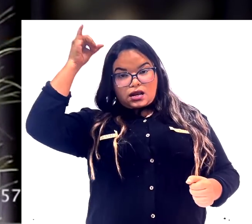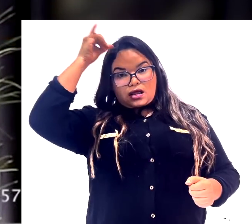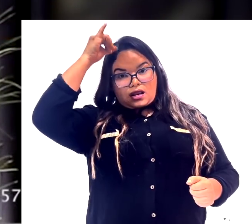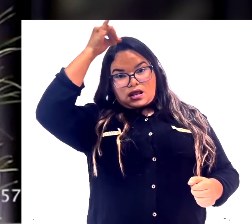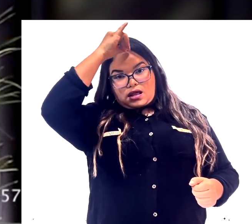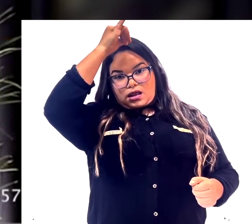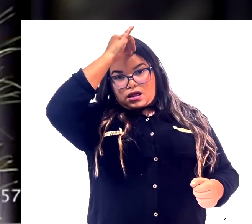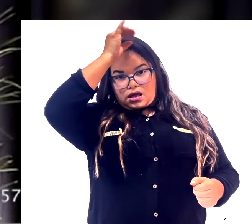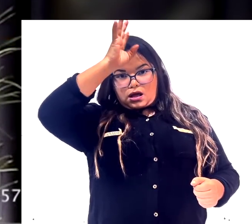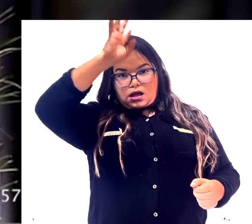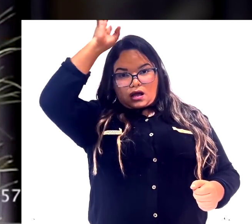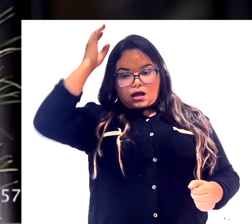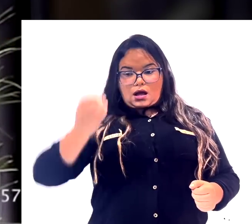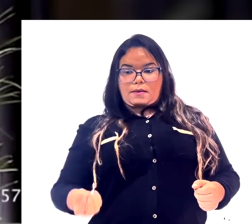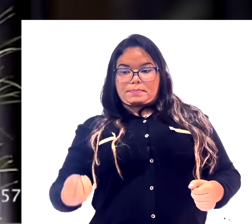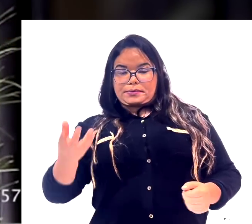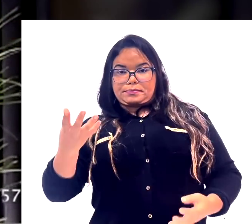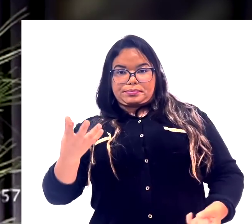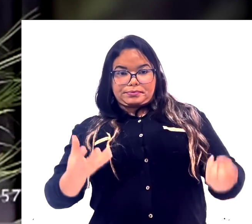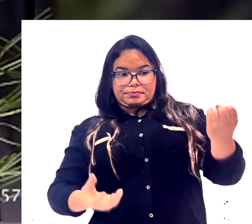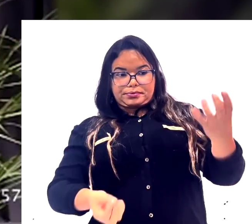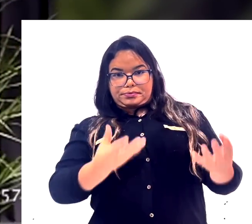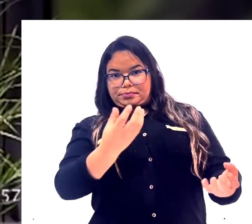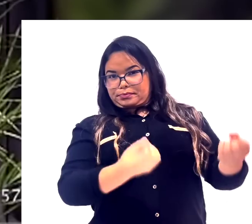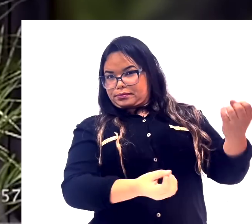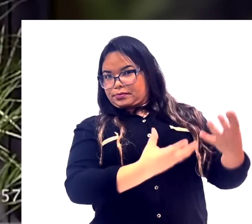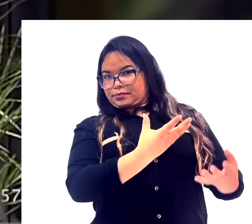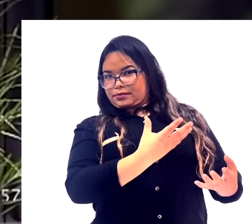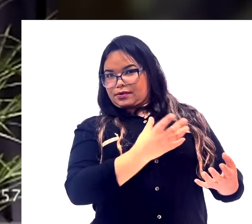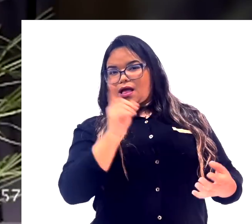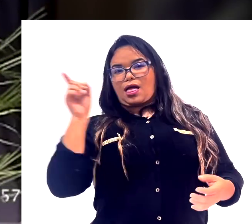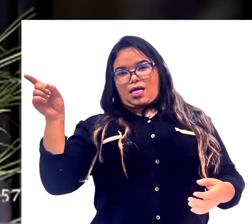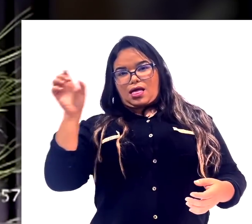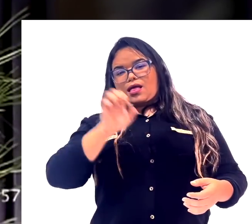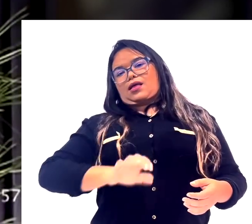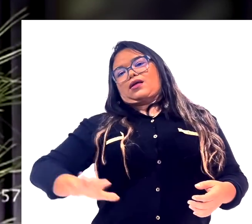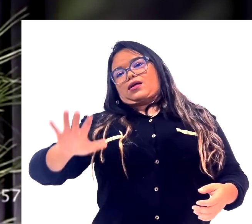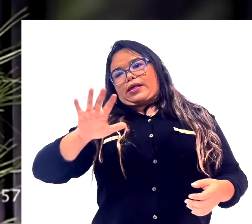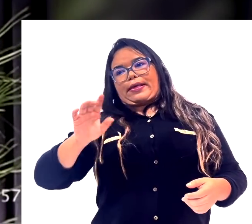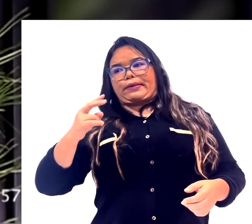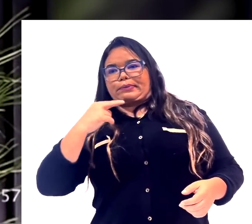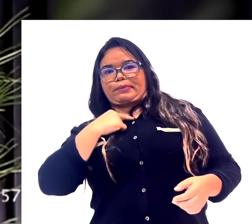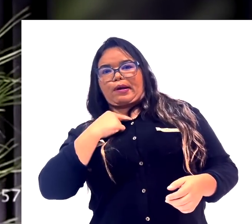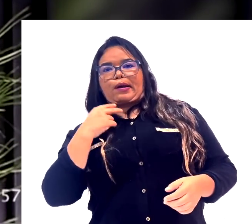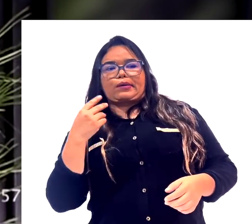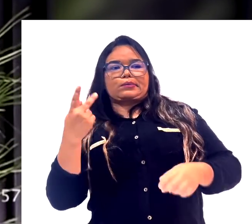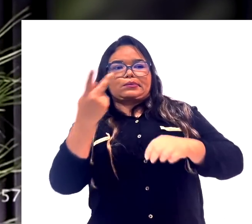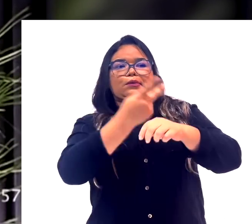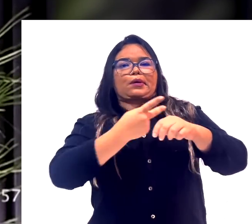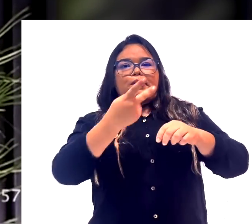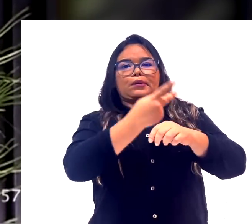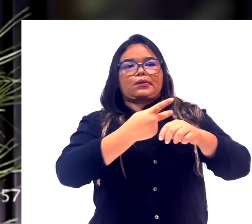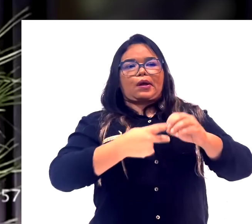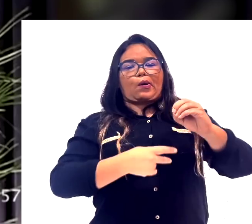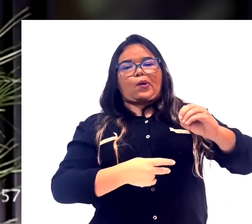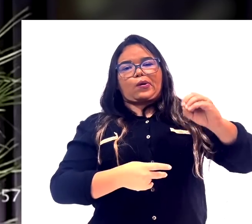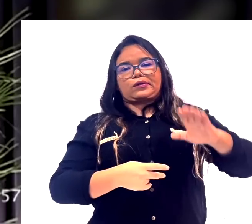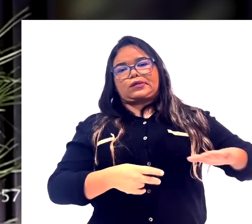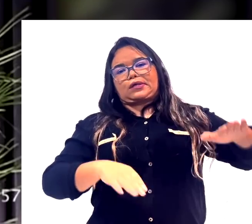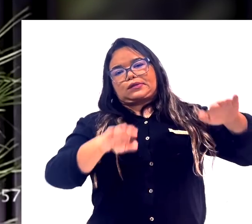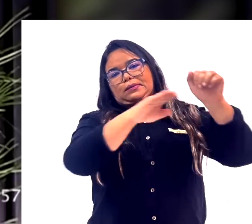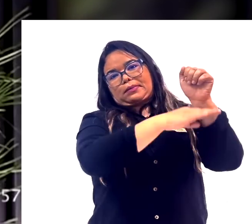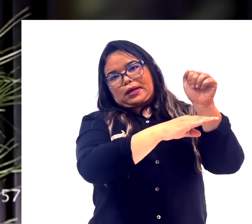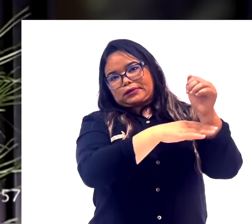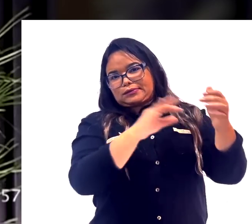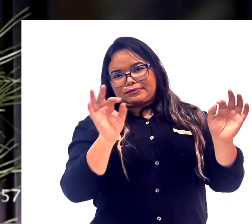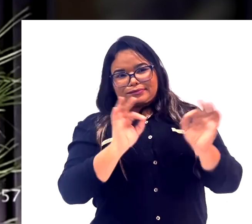Ocidental, portanto, não podemos procurar este chifre no Oriente Médio, por exemplo. Podemos? Não.